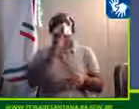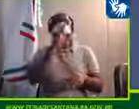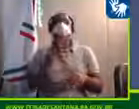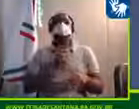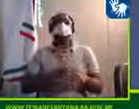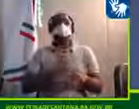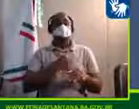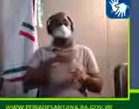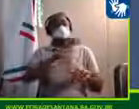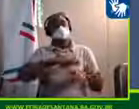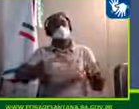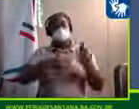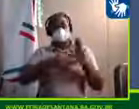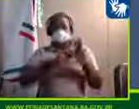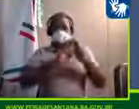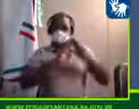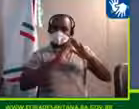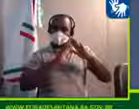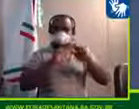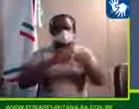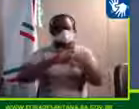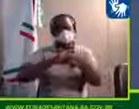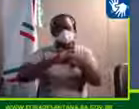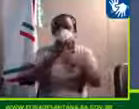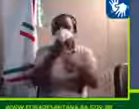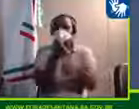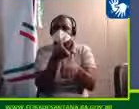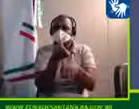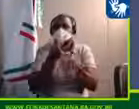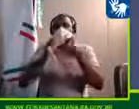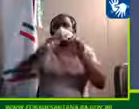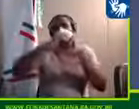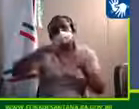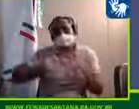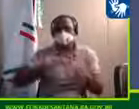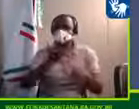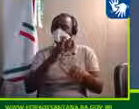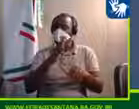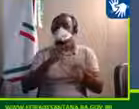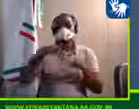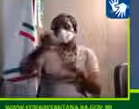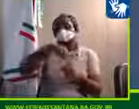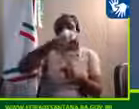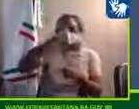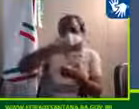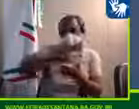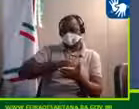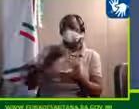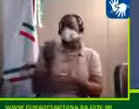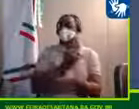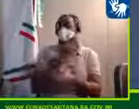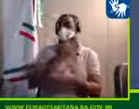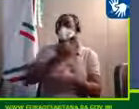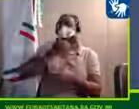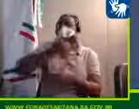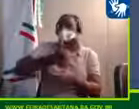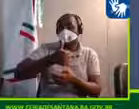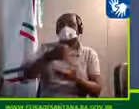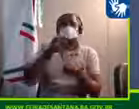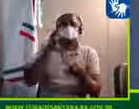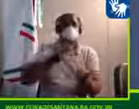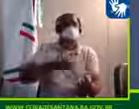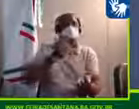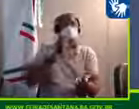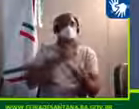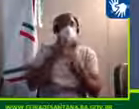indo para casa mais cedo, a partir das 18 horas também. Isso foi significativo e foi positivo nesses últimos